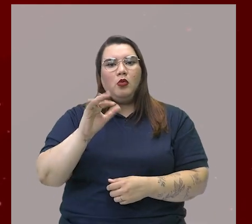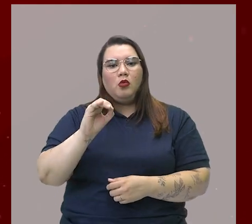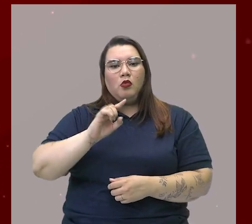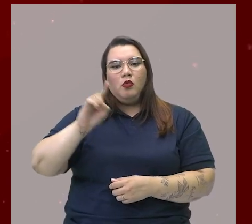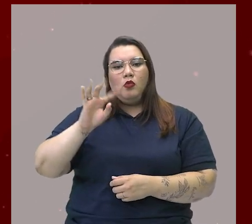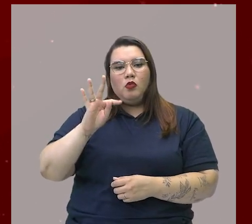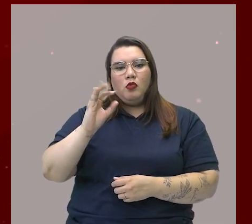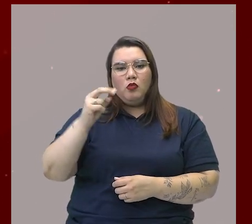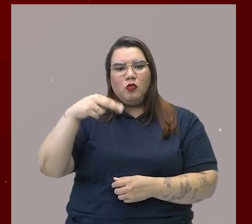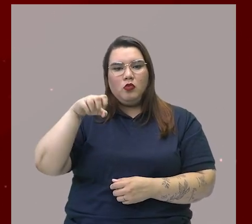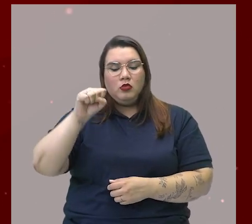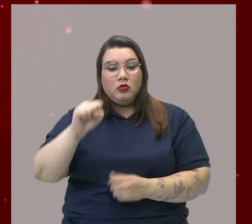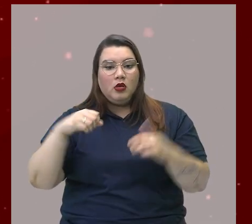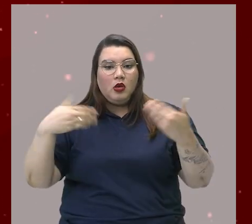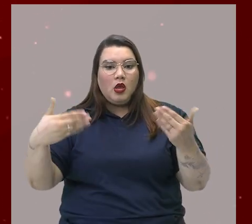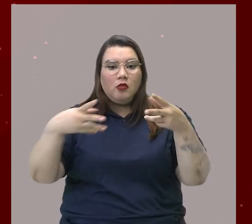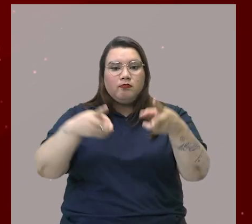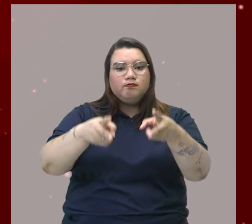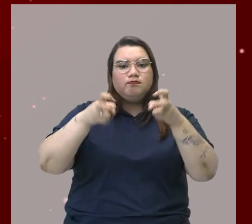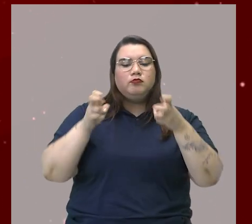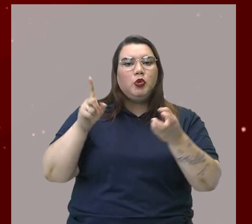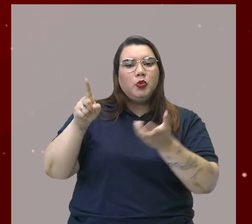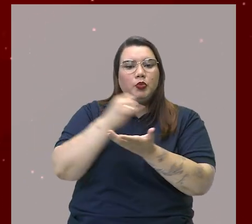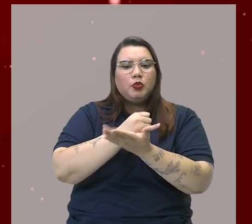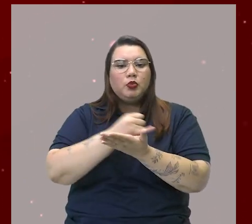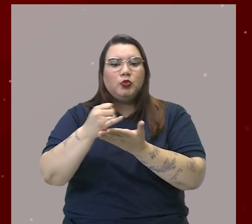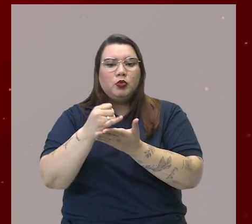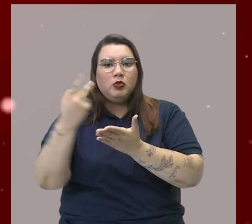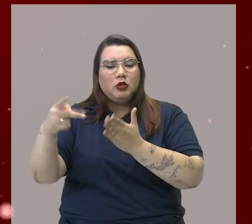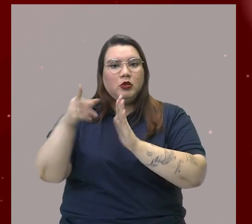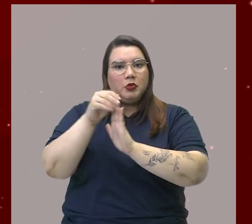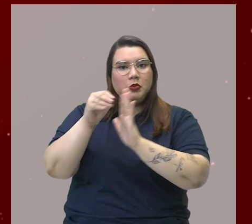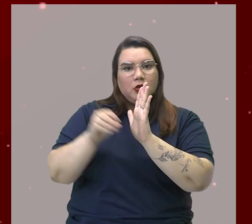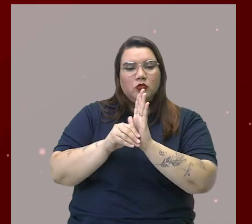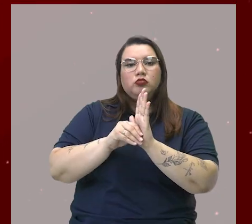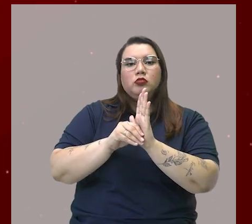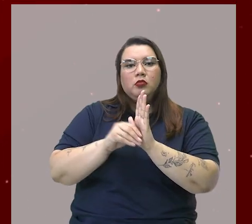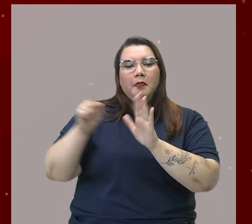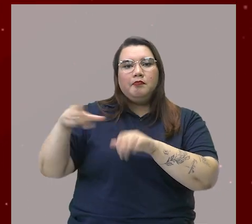denominados fótons. Em reconhecimento pela introdução do quantum,